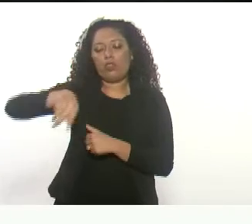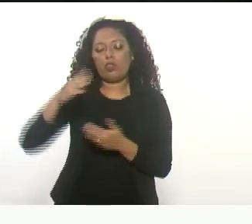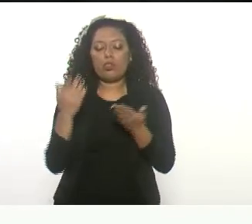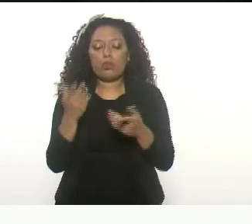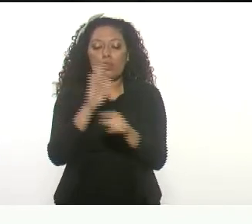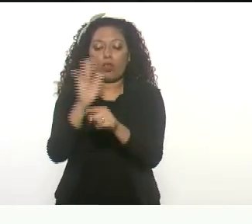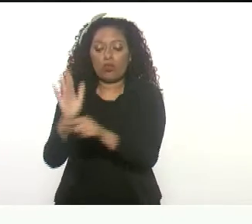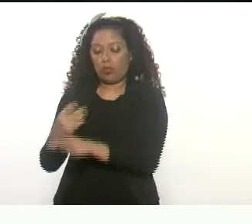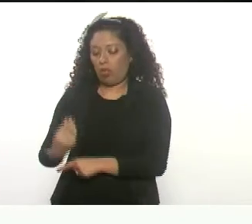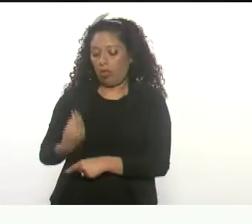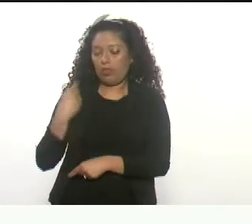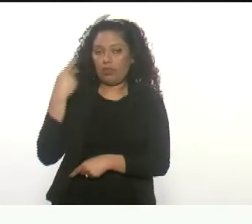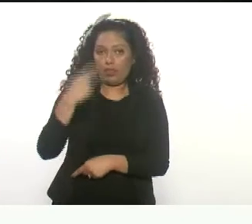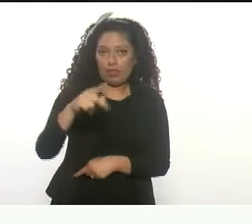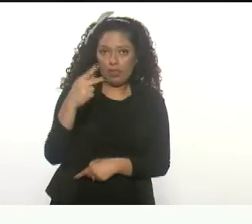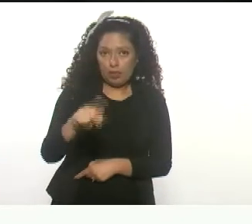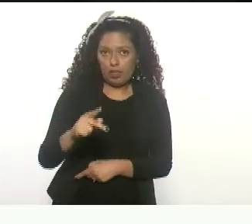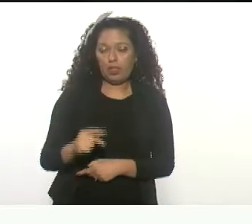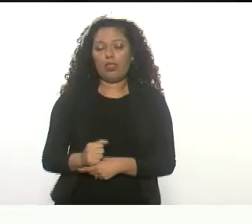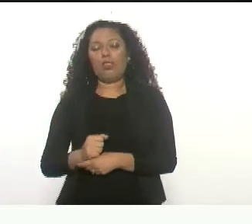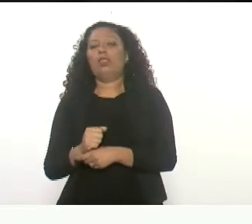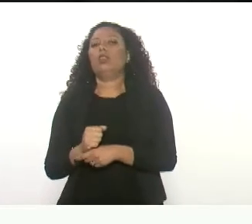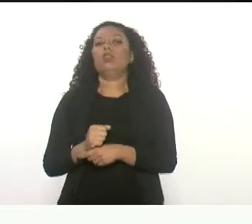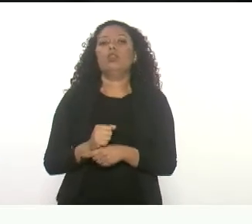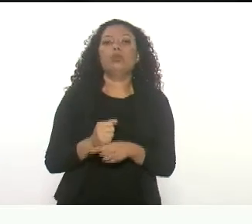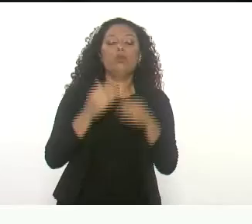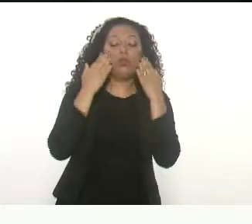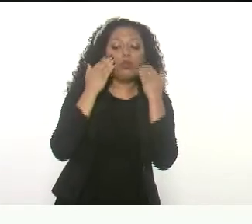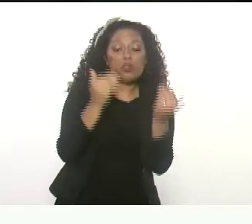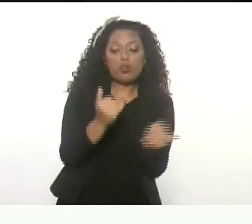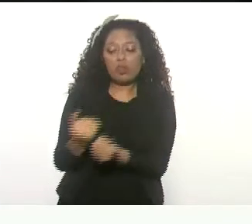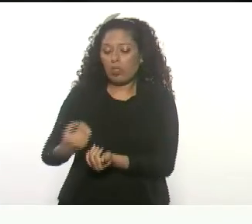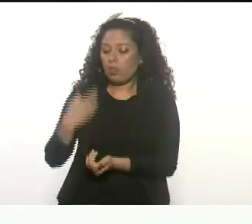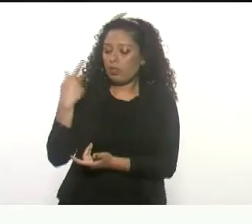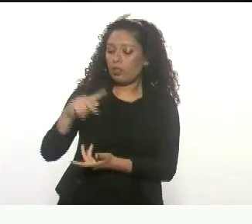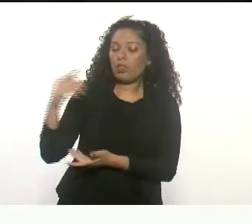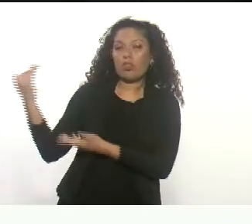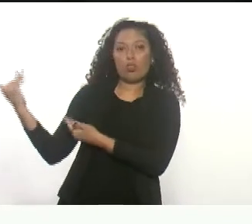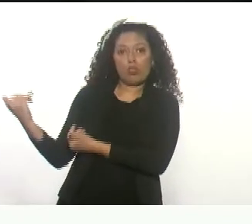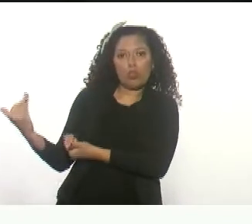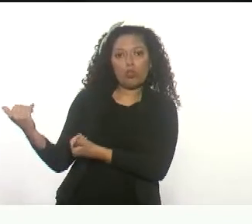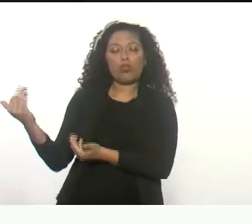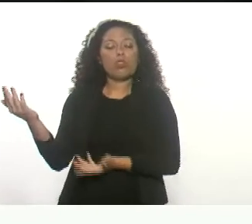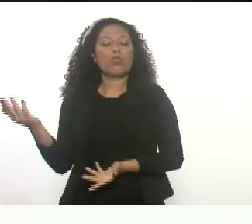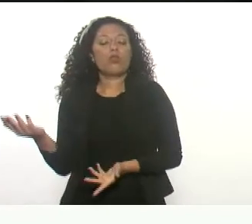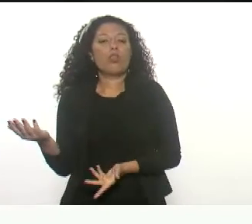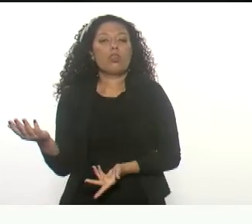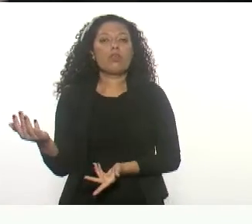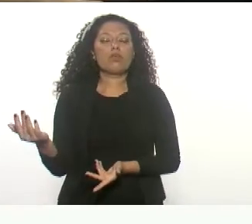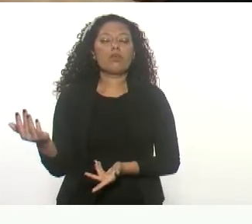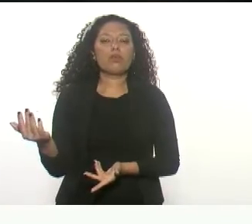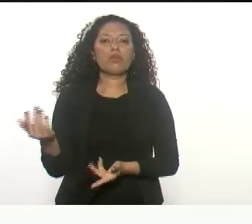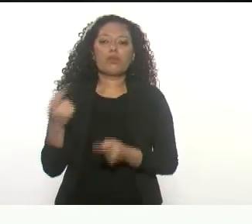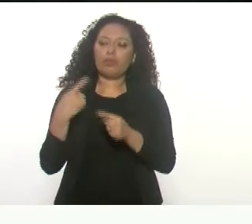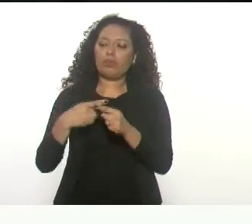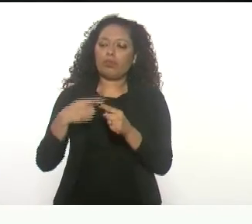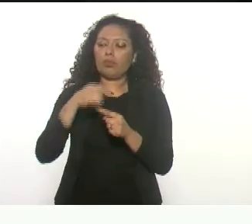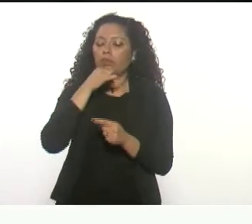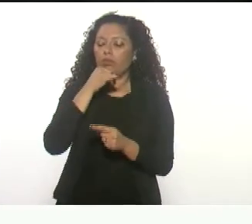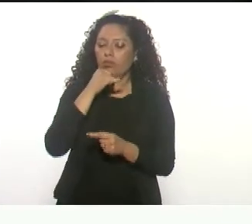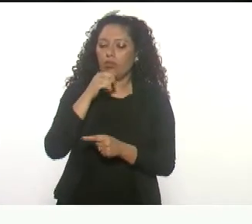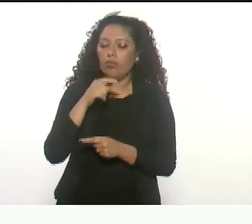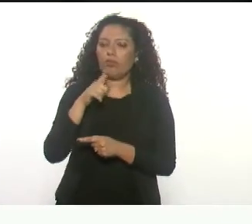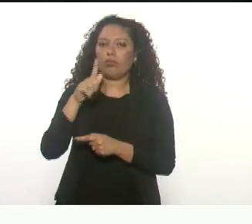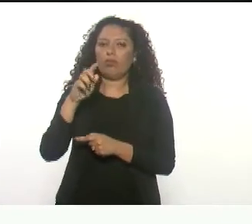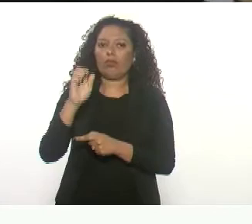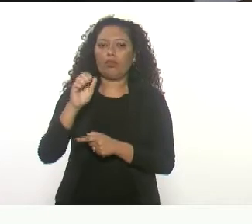vida, que está tão forte hoje em dia para o ensino médio, protagonismo juvenil, também muito falado nas escolas de referência, porque, inclusive, o GEC foi